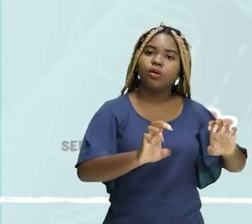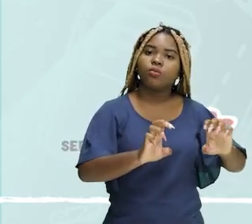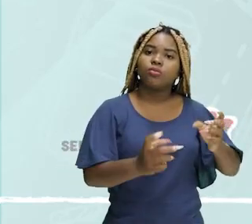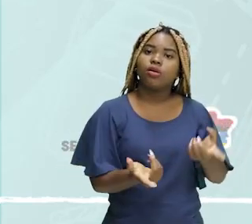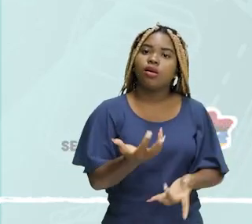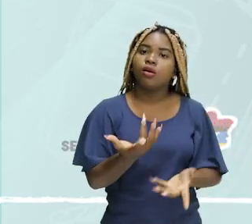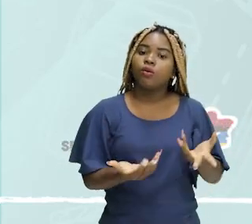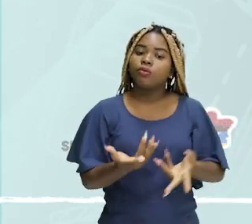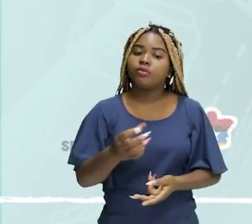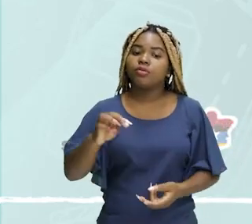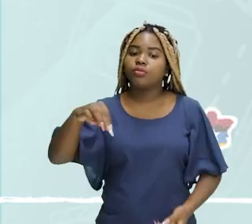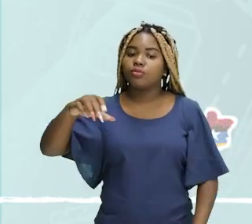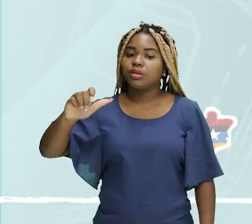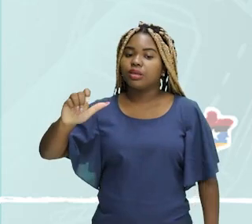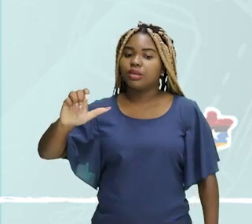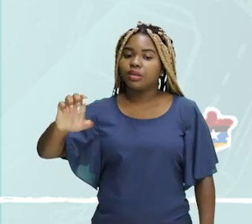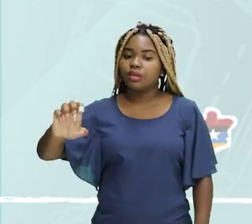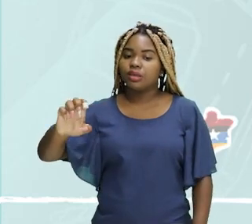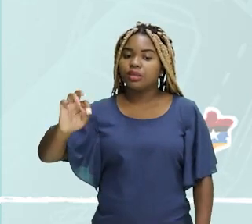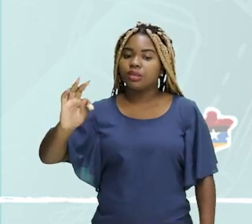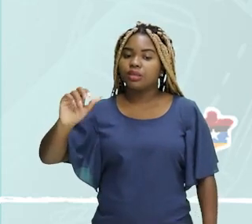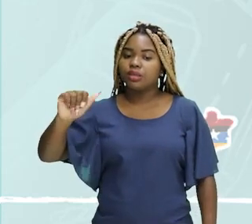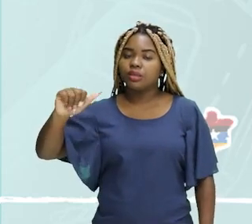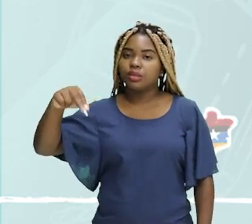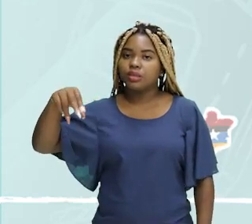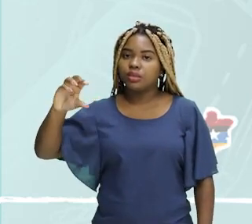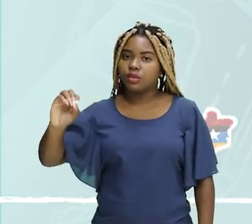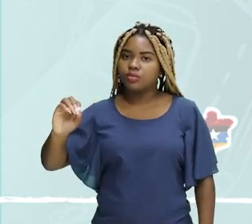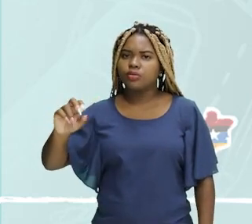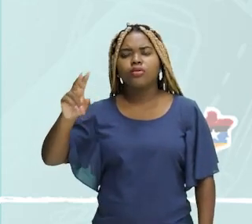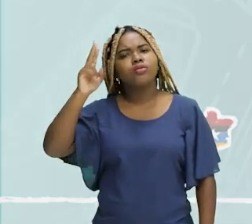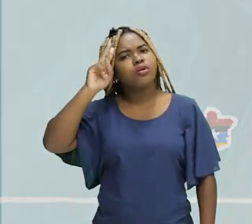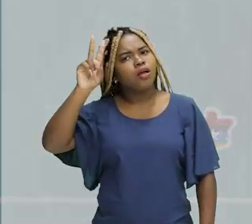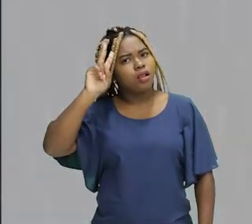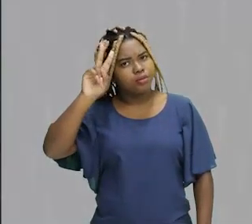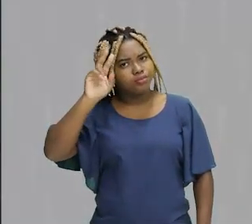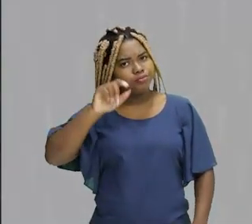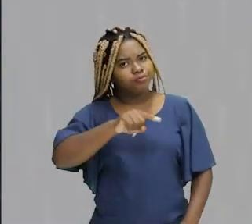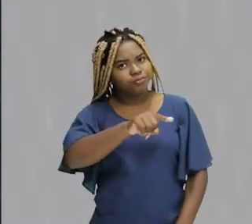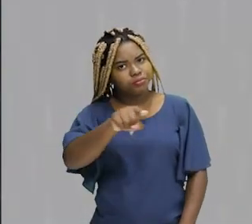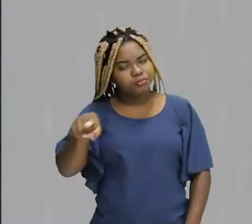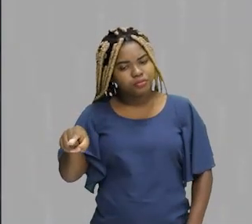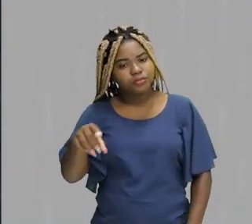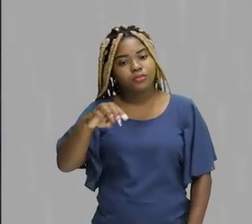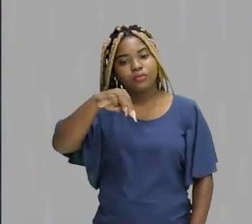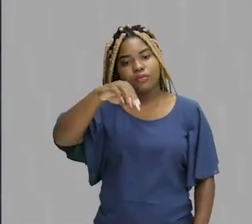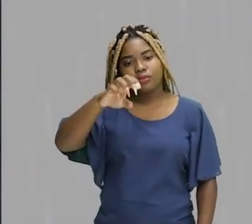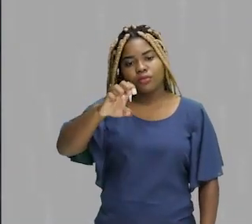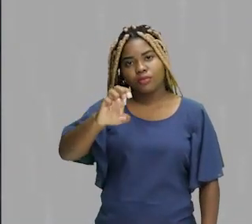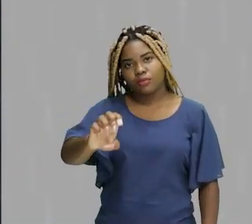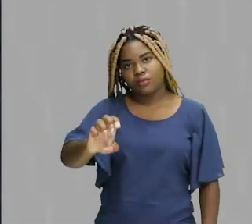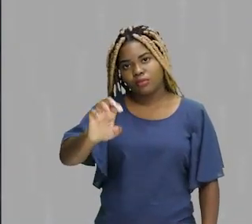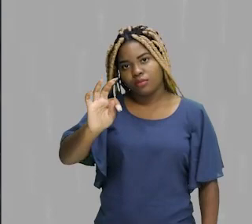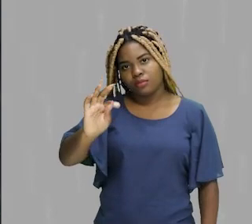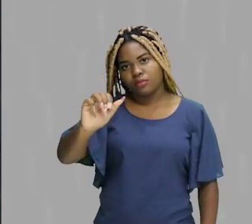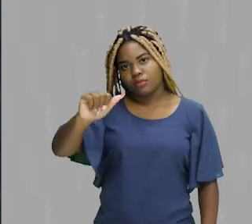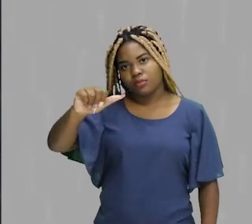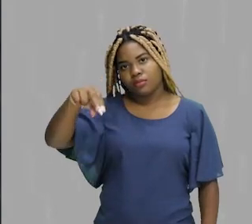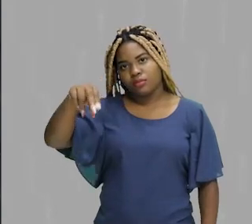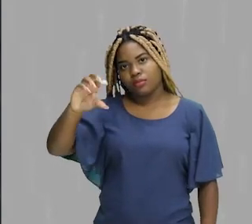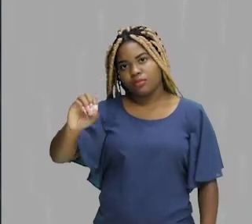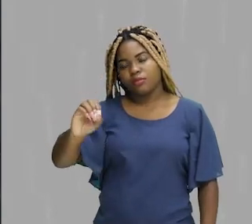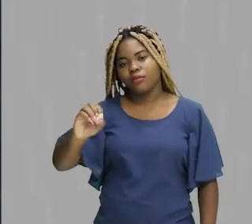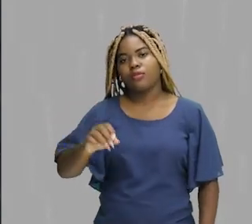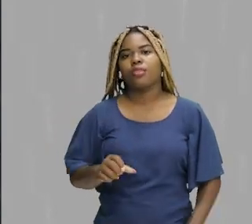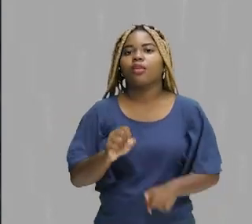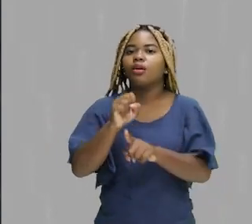combustão do metano. Só lembrando, né? Só um parênteses rapidinho. O metano, também conhecido como gás do lixo,